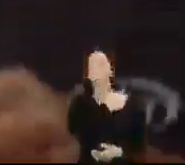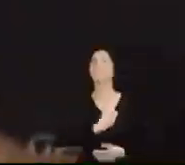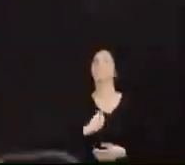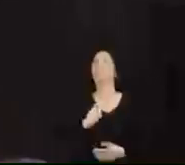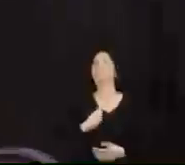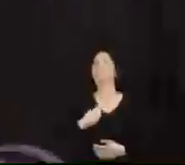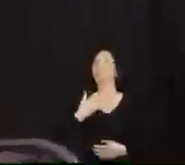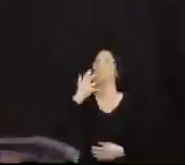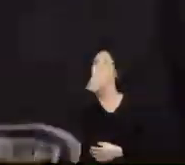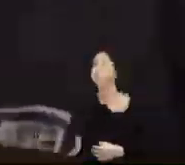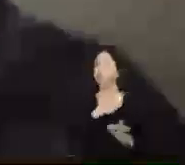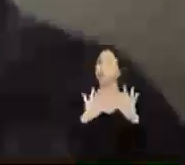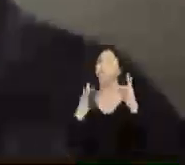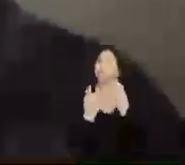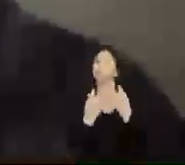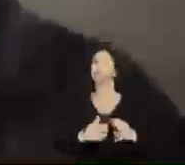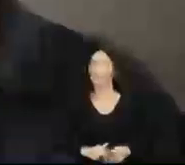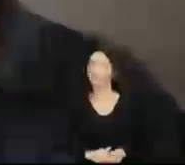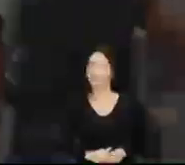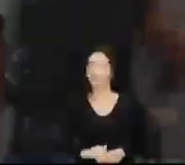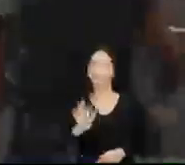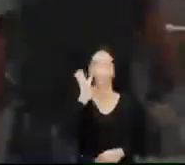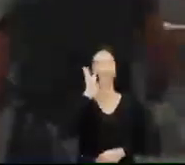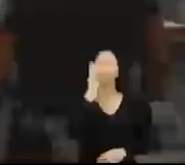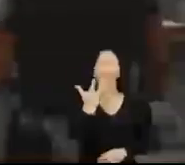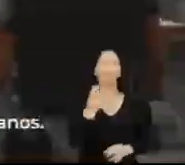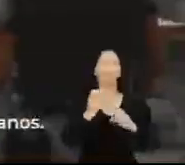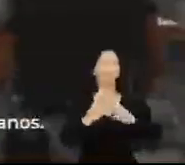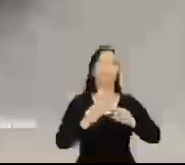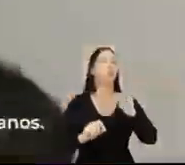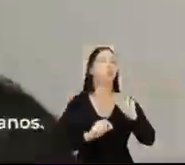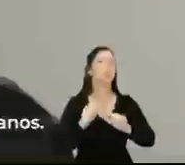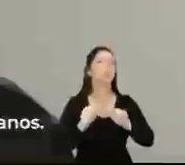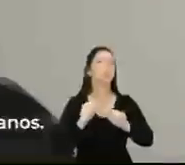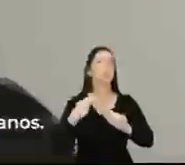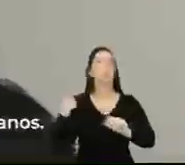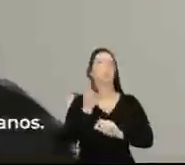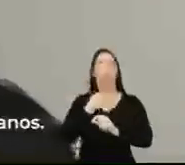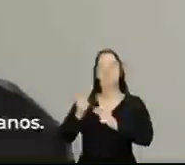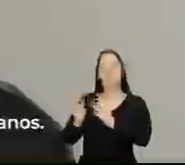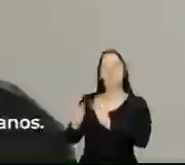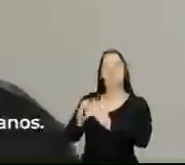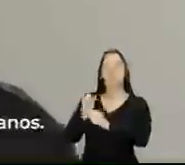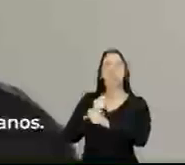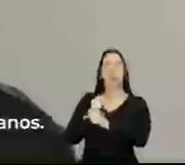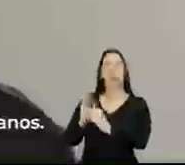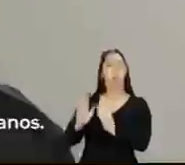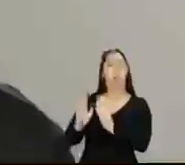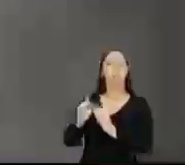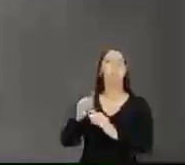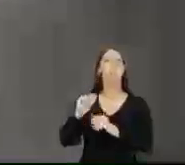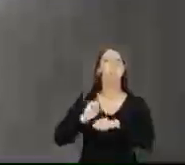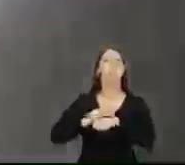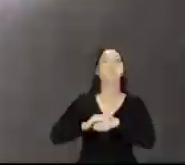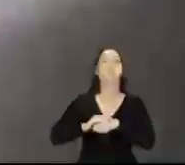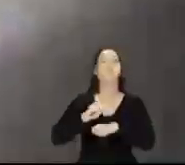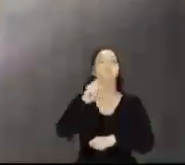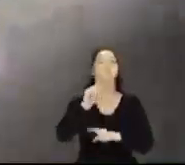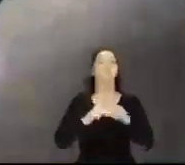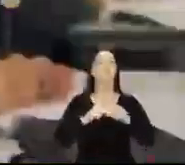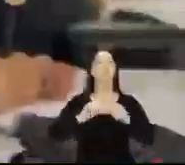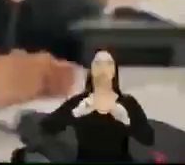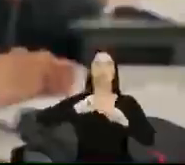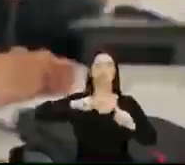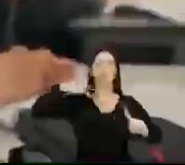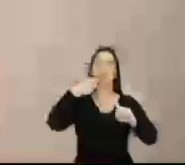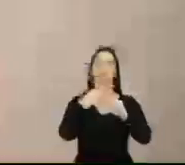comendo nesse valor. Tem salvado muita gente, viu? Muitas famílias. Solução para a educação foi o que a gente fez nos últimos anos. Multiplicamos por